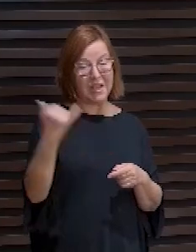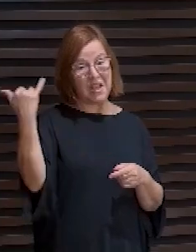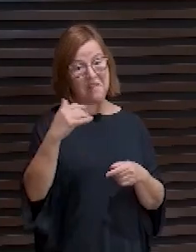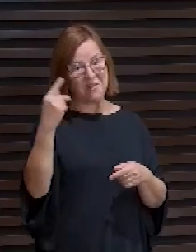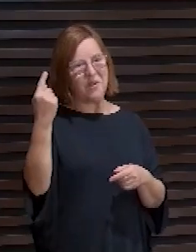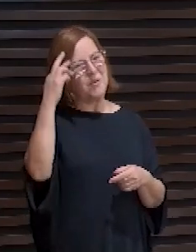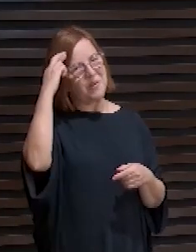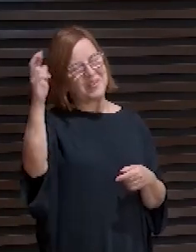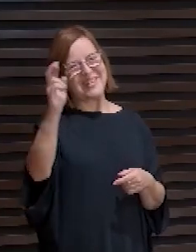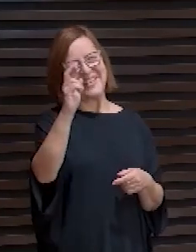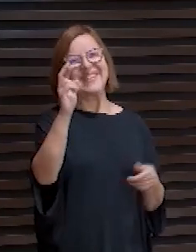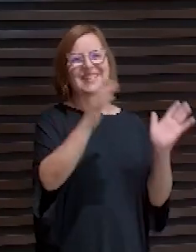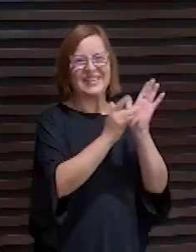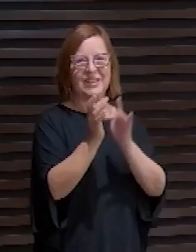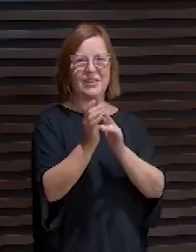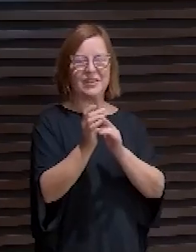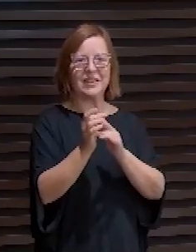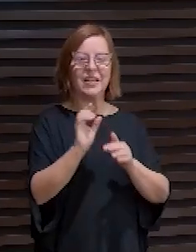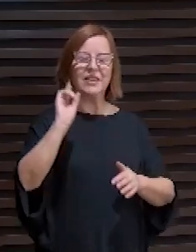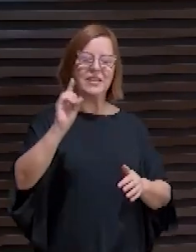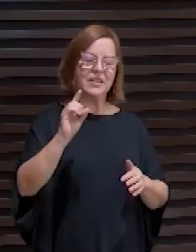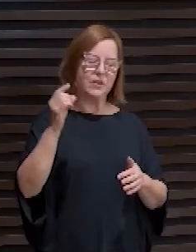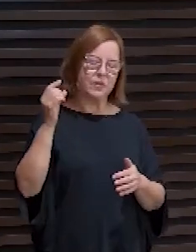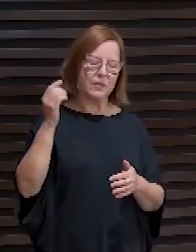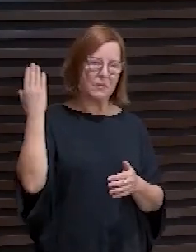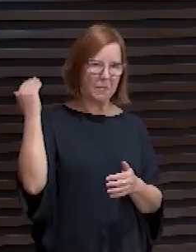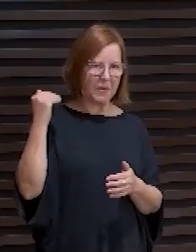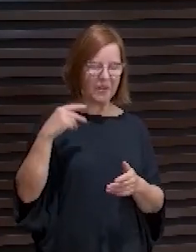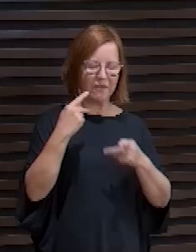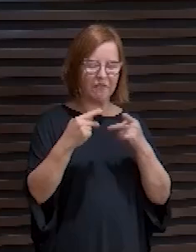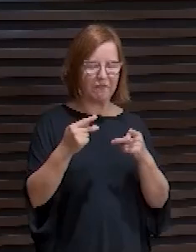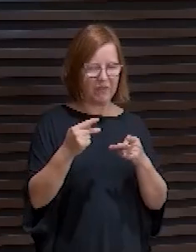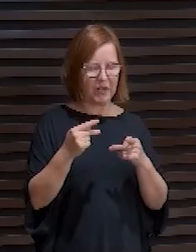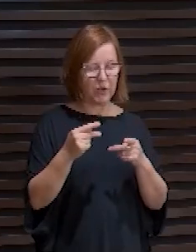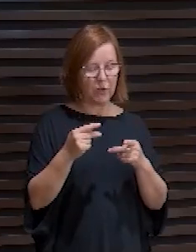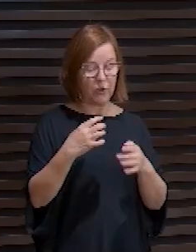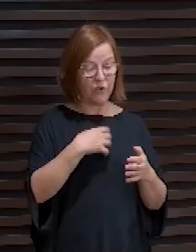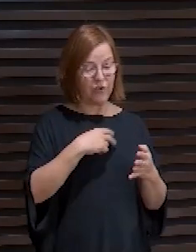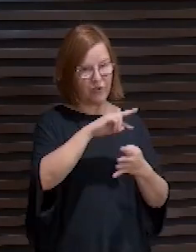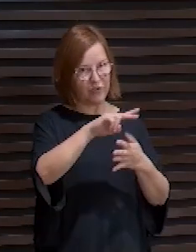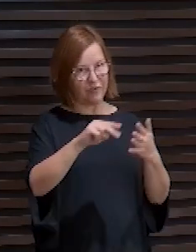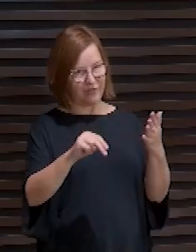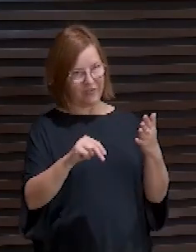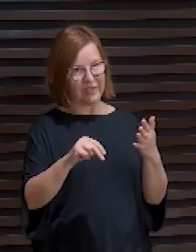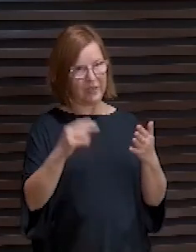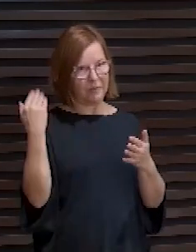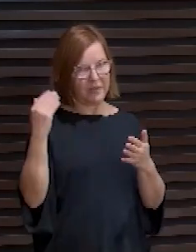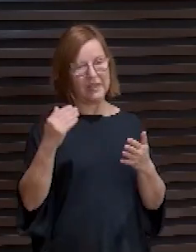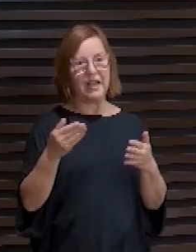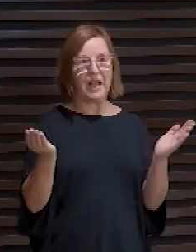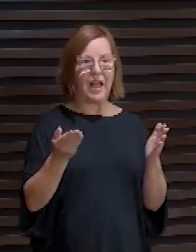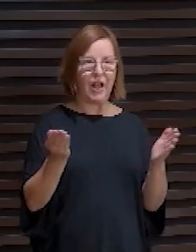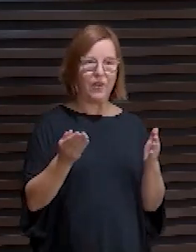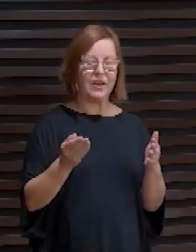Deus outrora falado, muitas vezes, de muitas maneiras, agora em nossos dias ele falou pelo seu